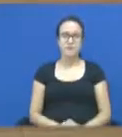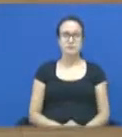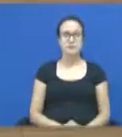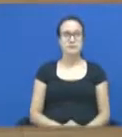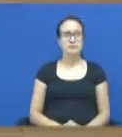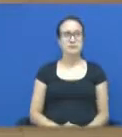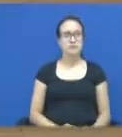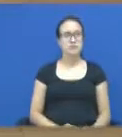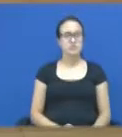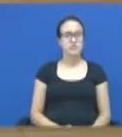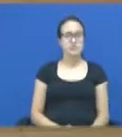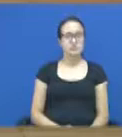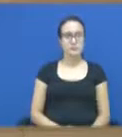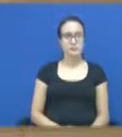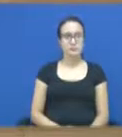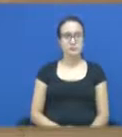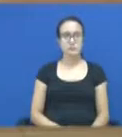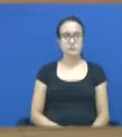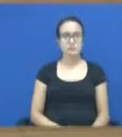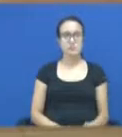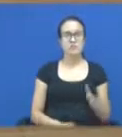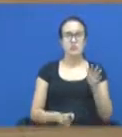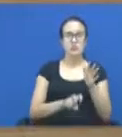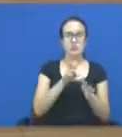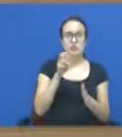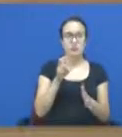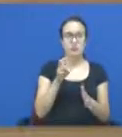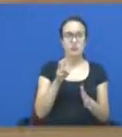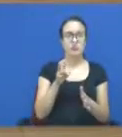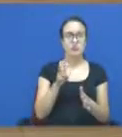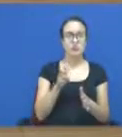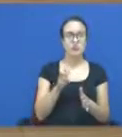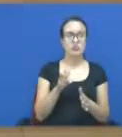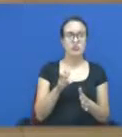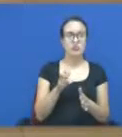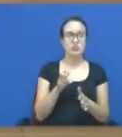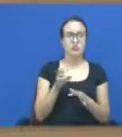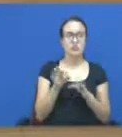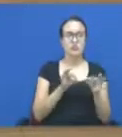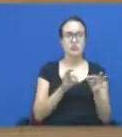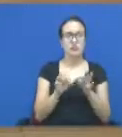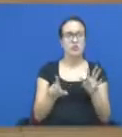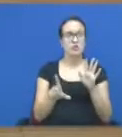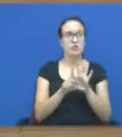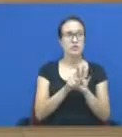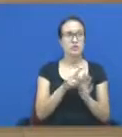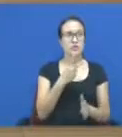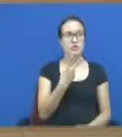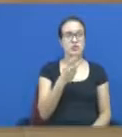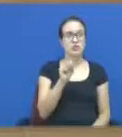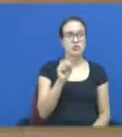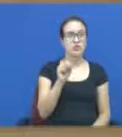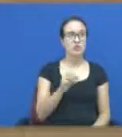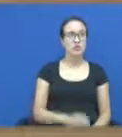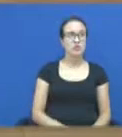Agora partamos para o item 5º da pauta. Projeto de Lei 285 de 2014, de autoria do nobre vereador José.